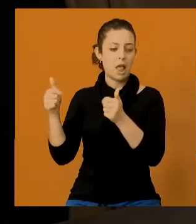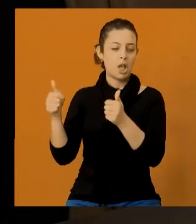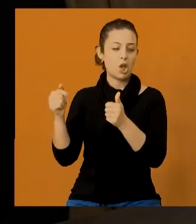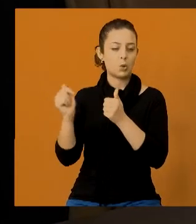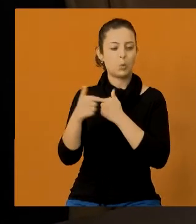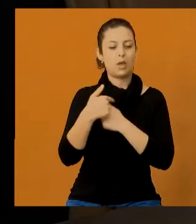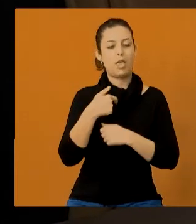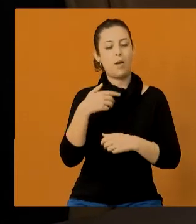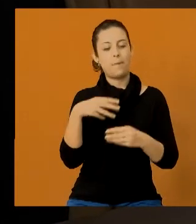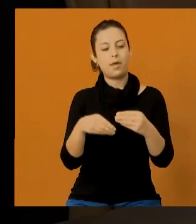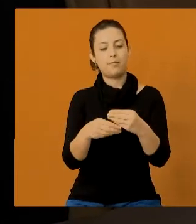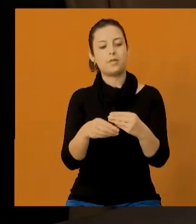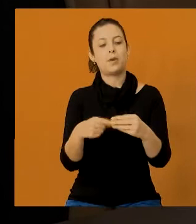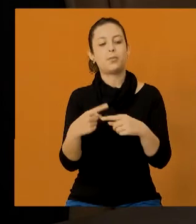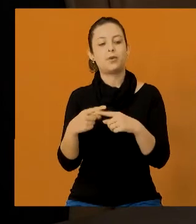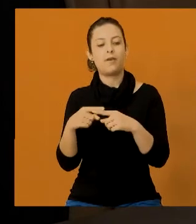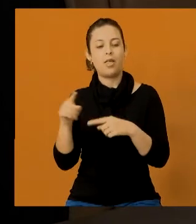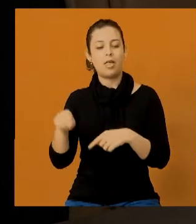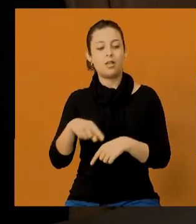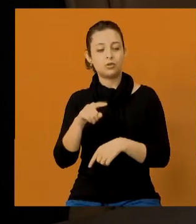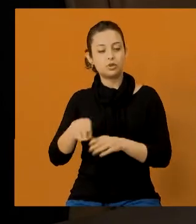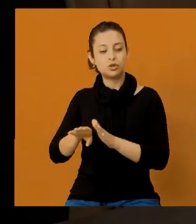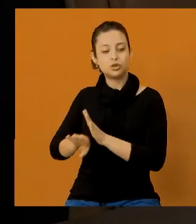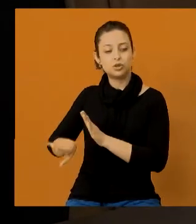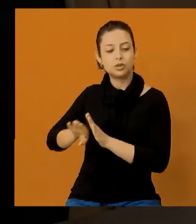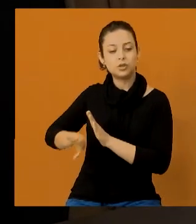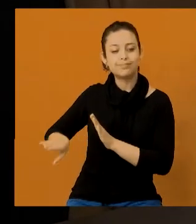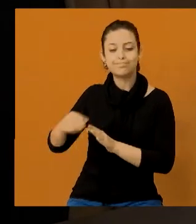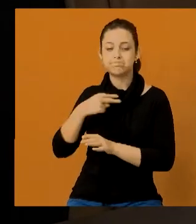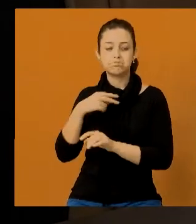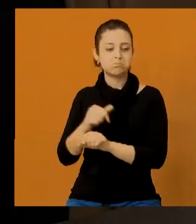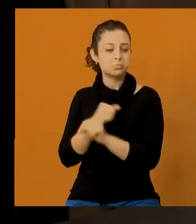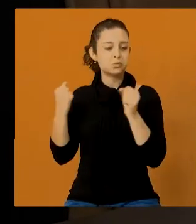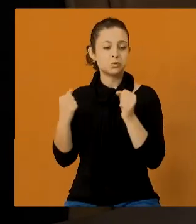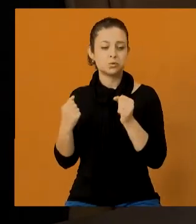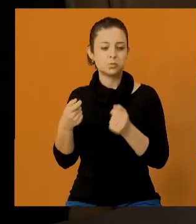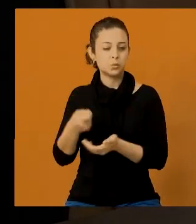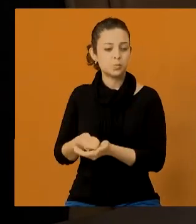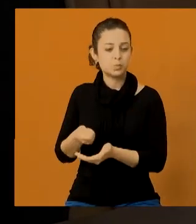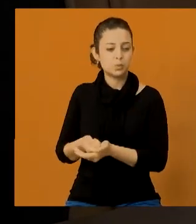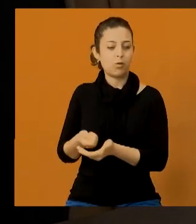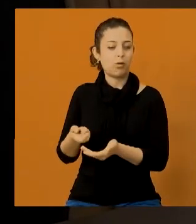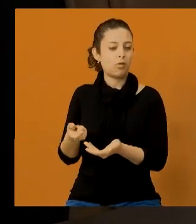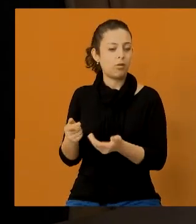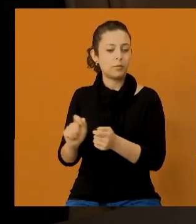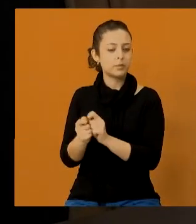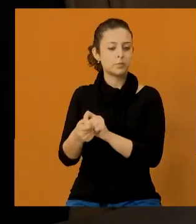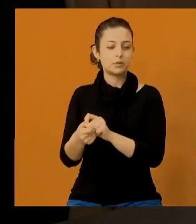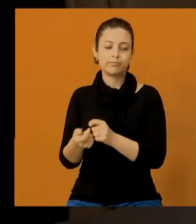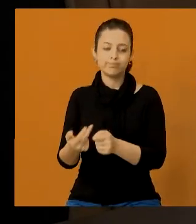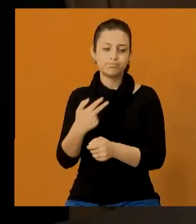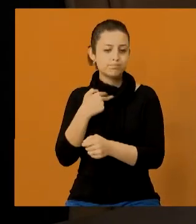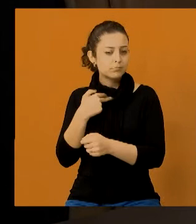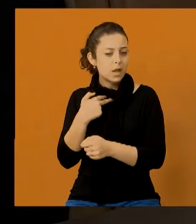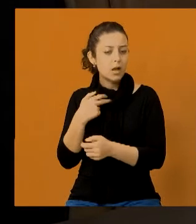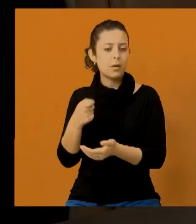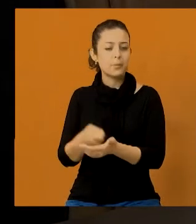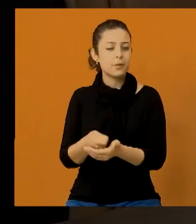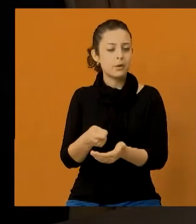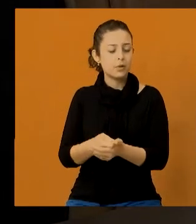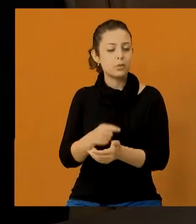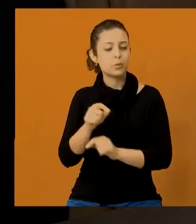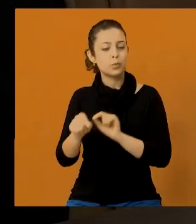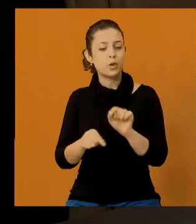melhor do que a minha emenda, porque ele está excluindo, está tirando aquelas pessoas dessa obrigatoriedade, e aí obrigando,